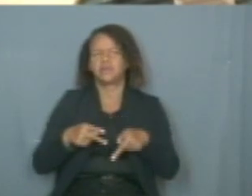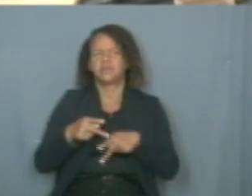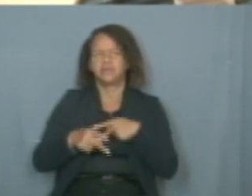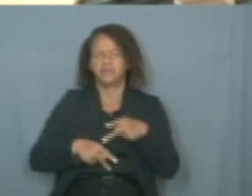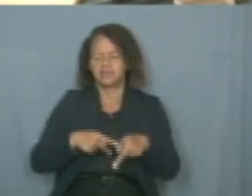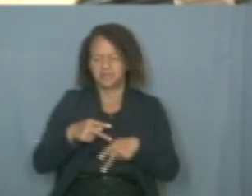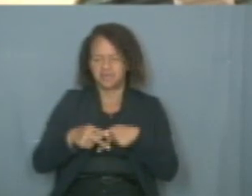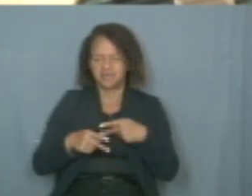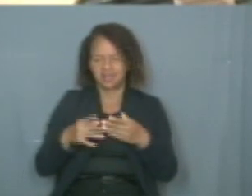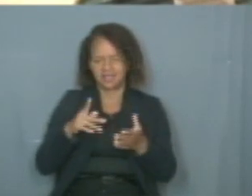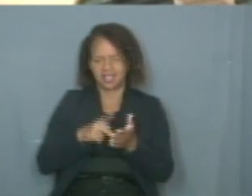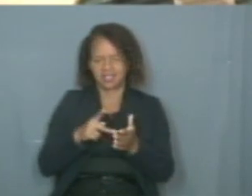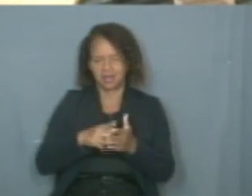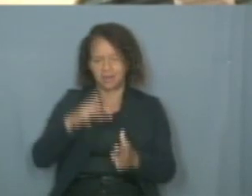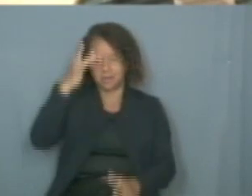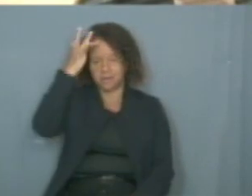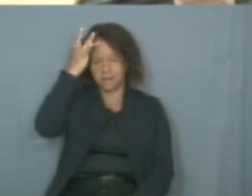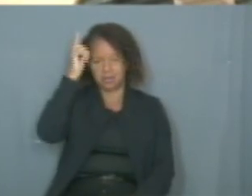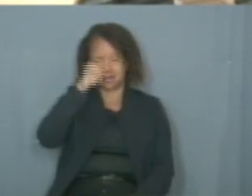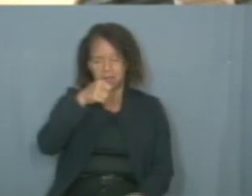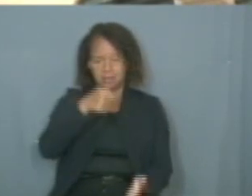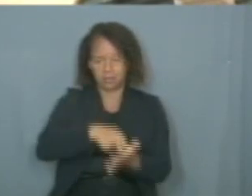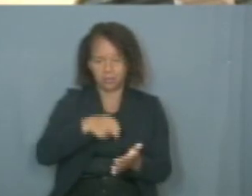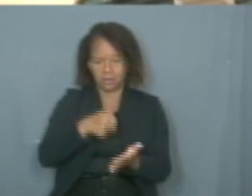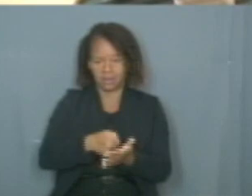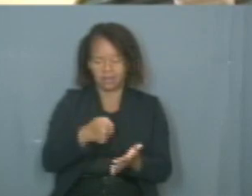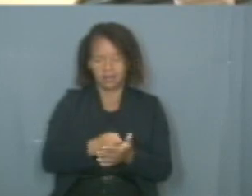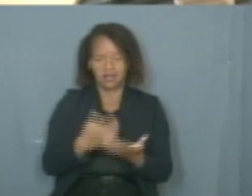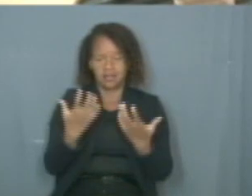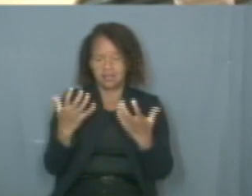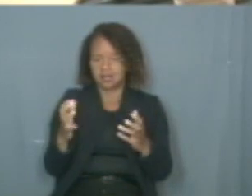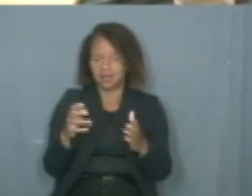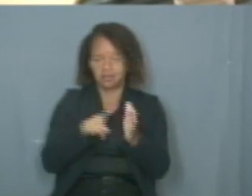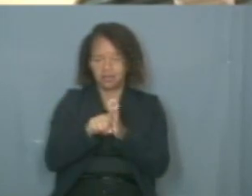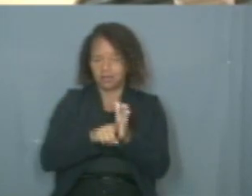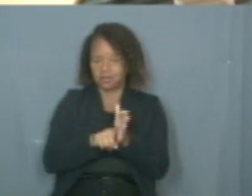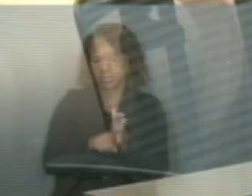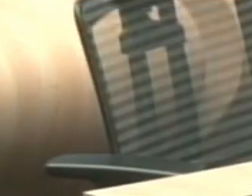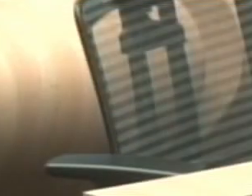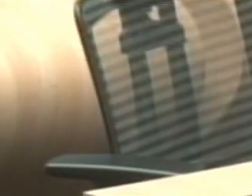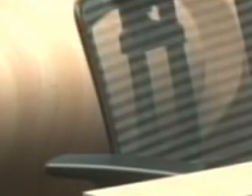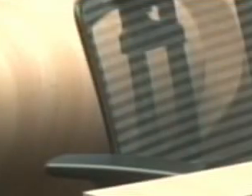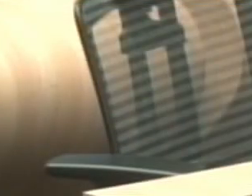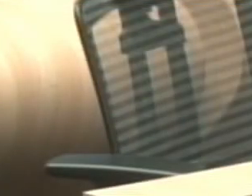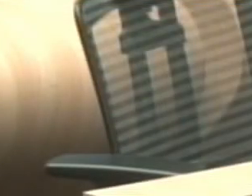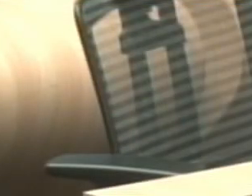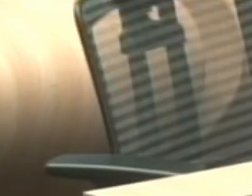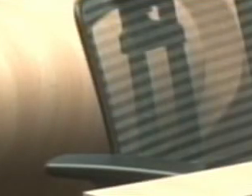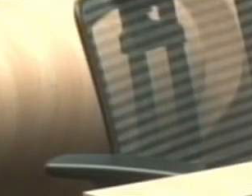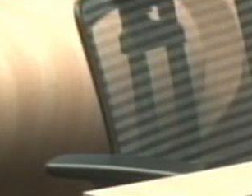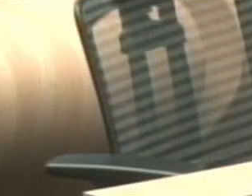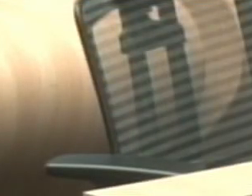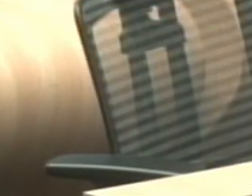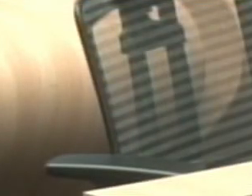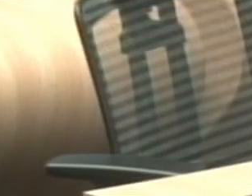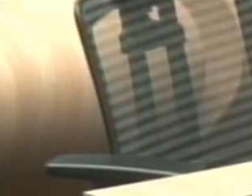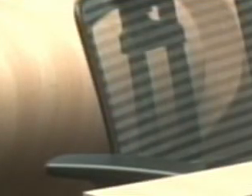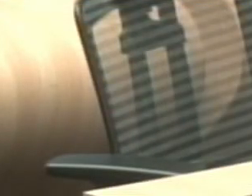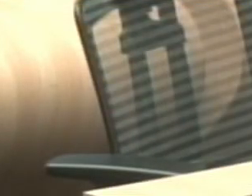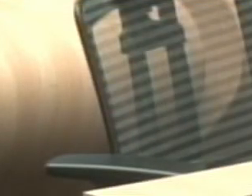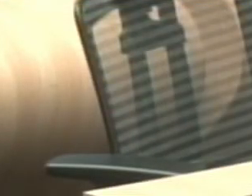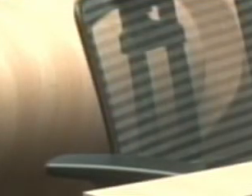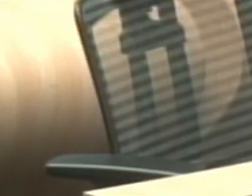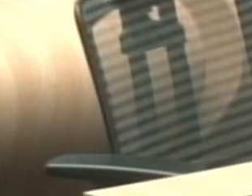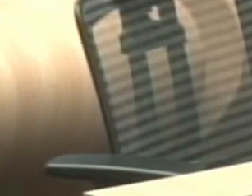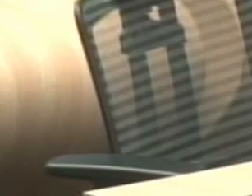realmente que os culpados sejam punidos, se eles não são nem a favor de uma investigação? Eles atribuem a culpa ao